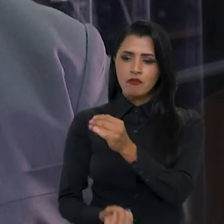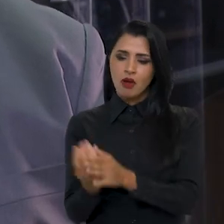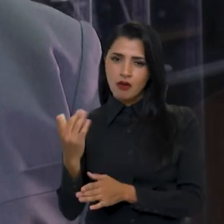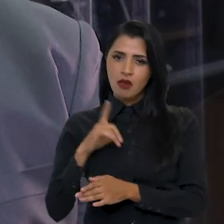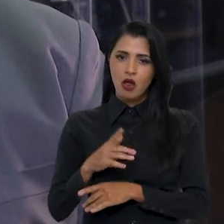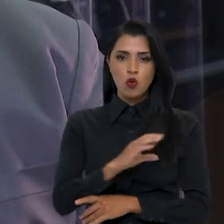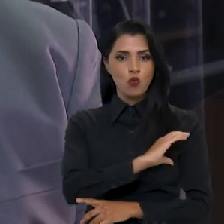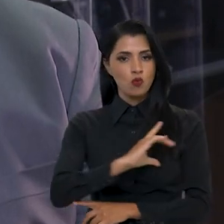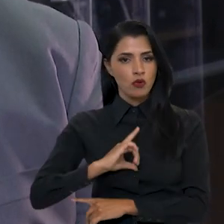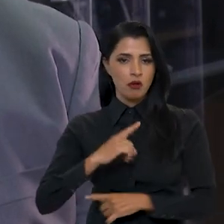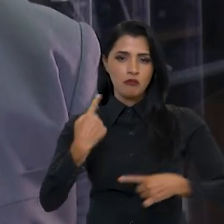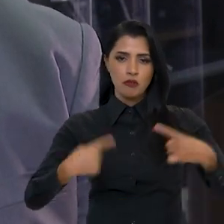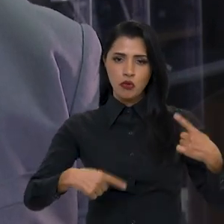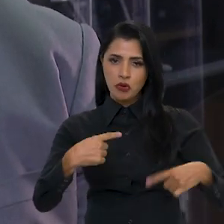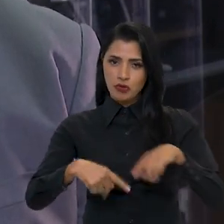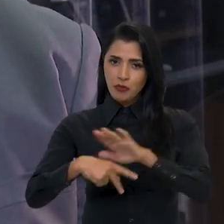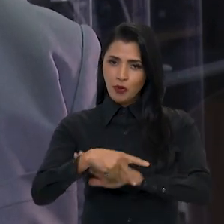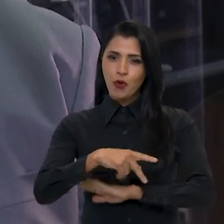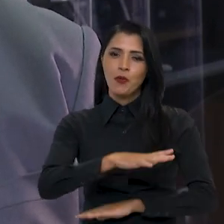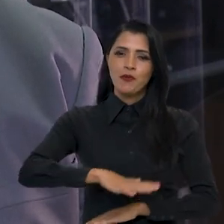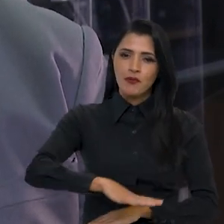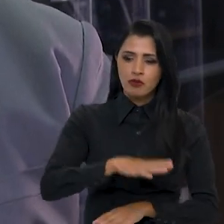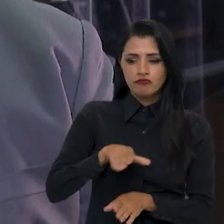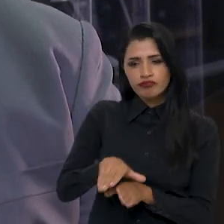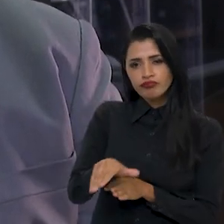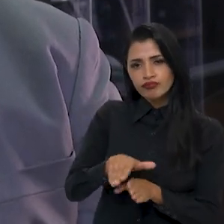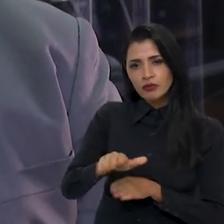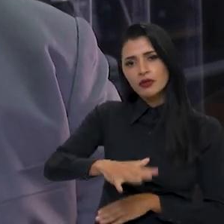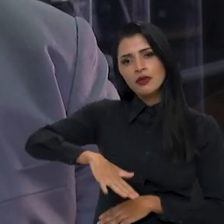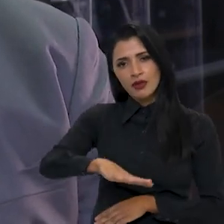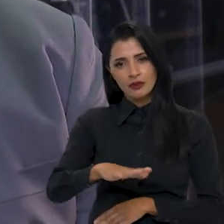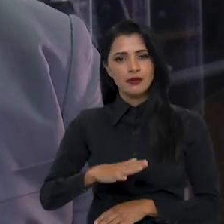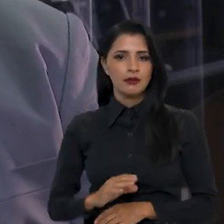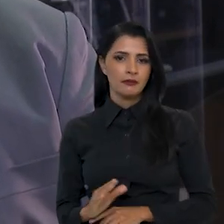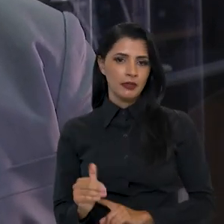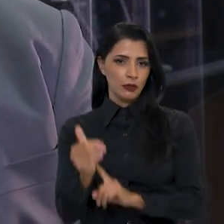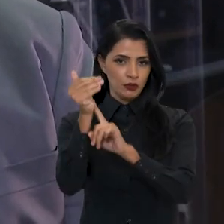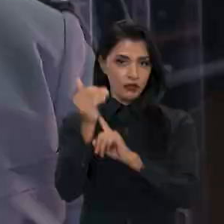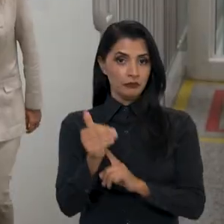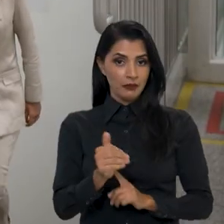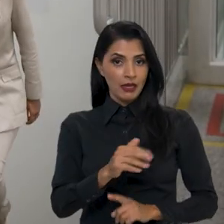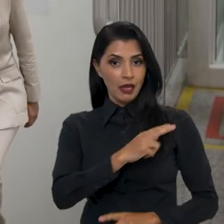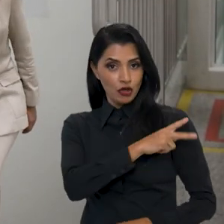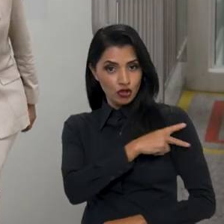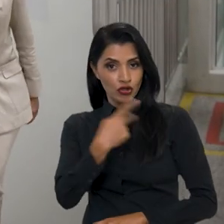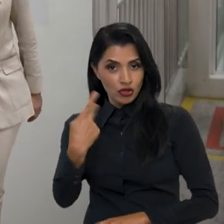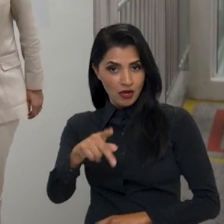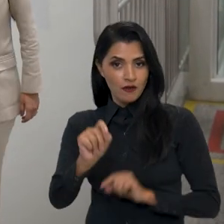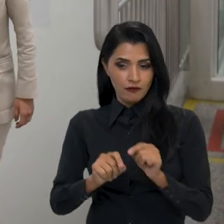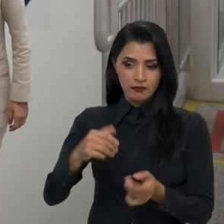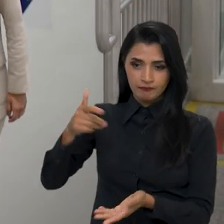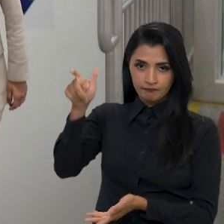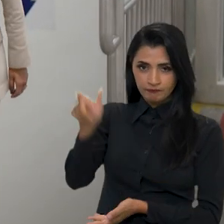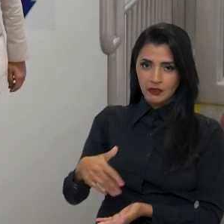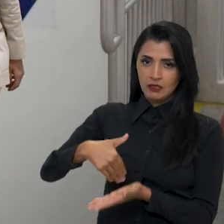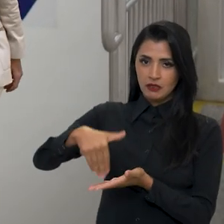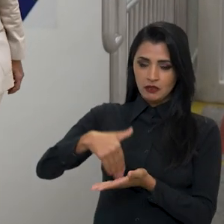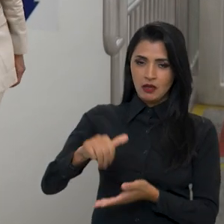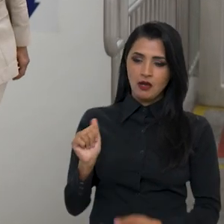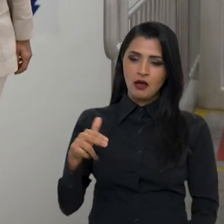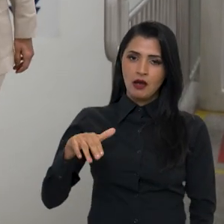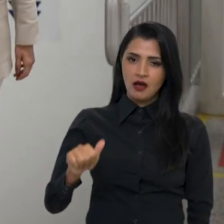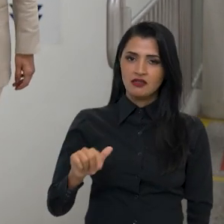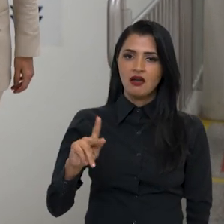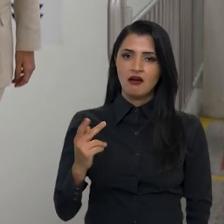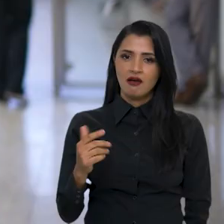para formular e coordenar as políticas públicas orientadoras neste segmento. E quem comanda esse desafio é a